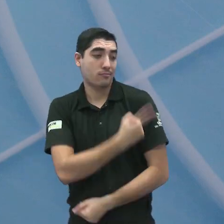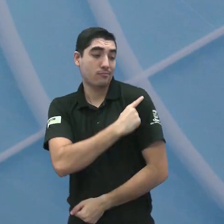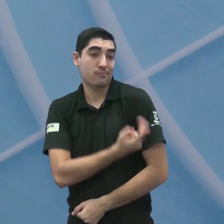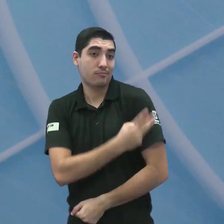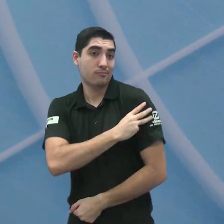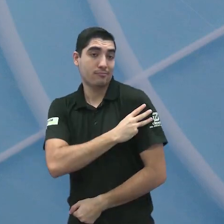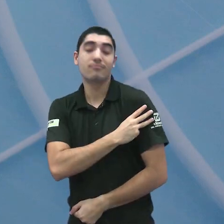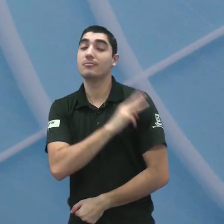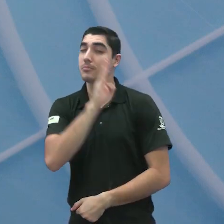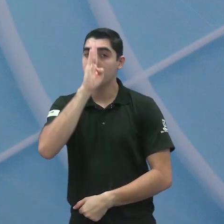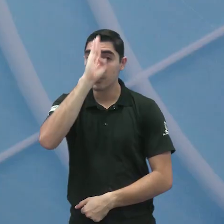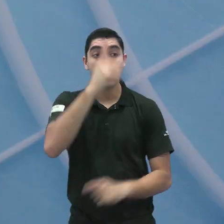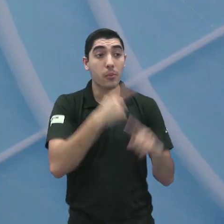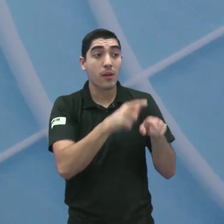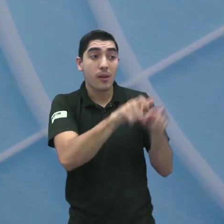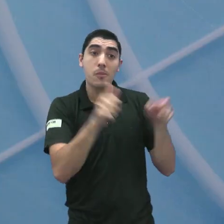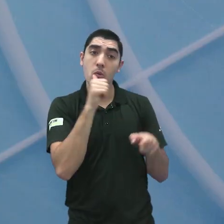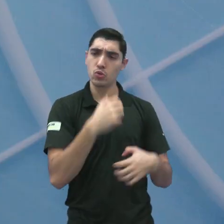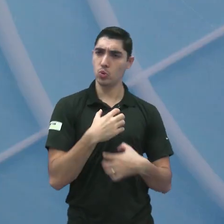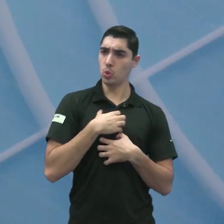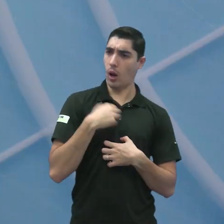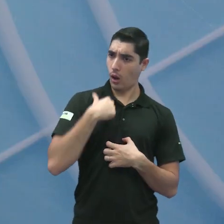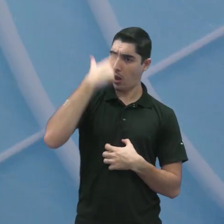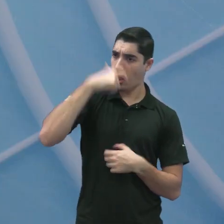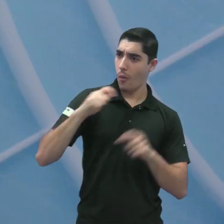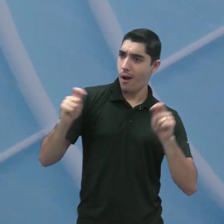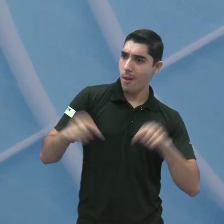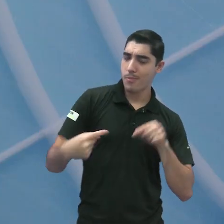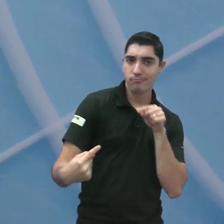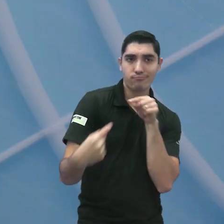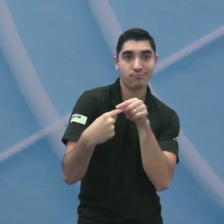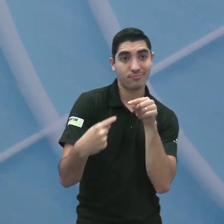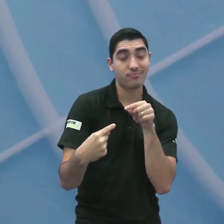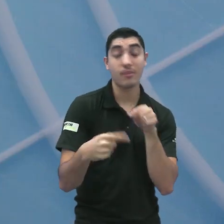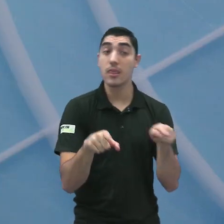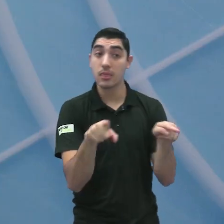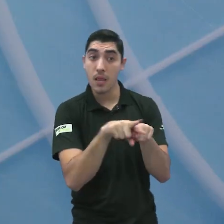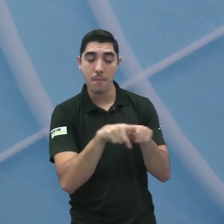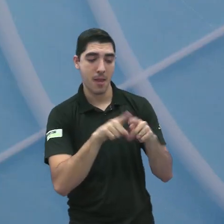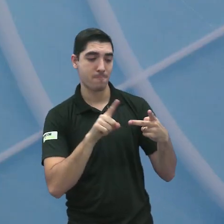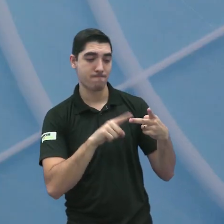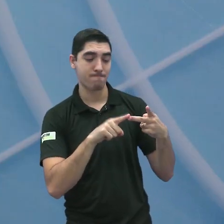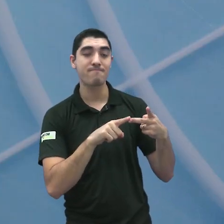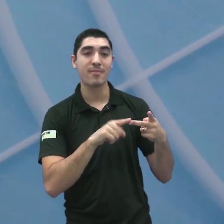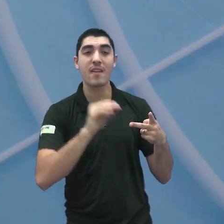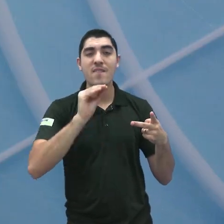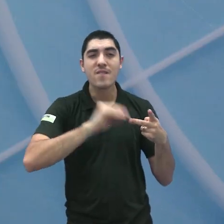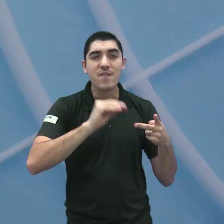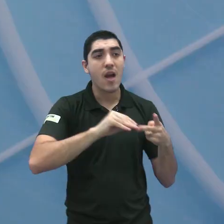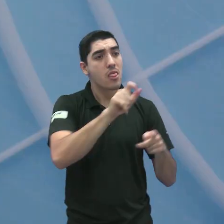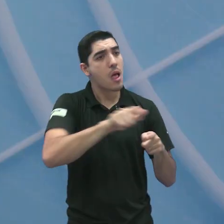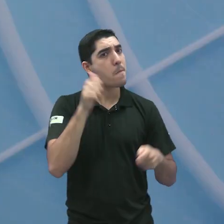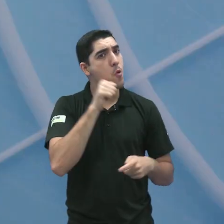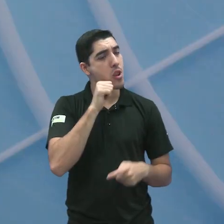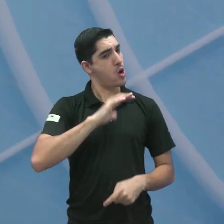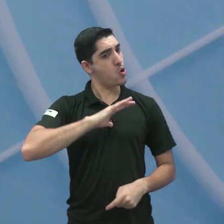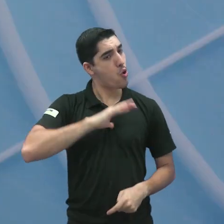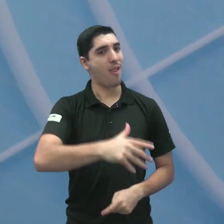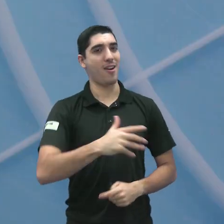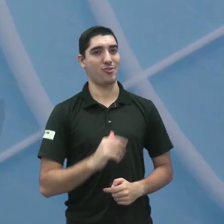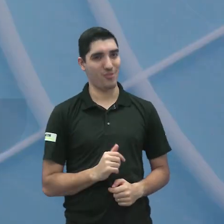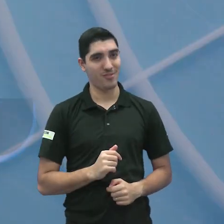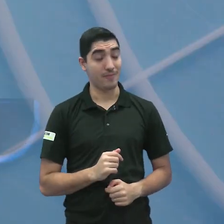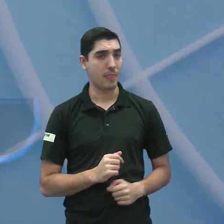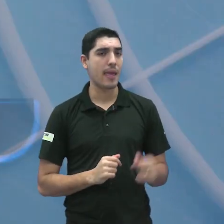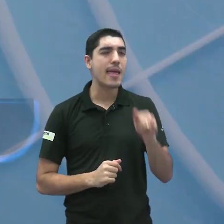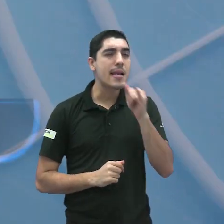enxergar nesses lugares. E eu acredito também que falta as mulheres ousarem mais, porque a gente